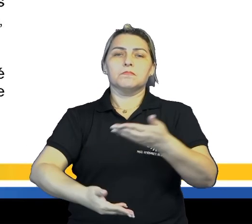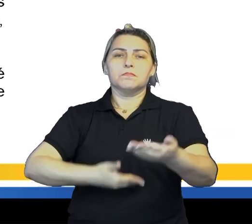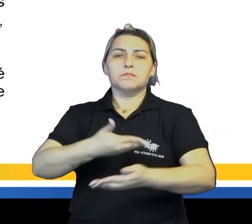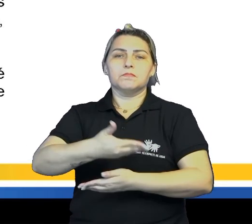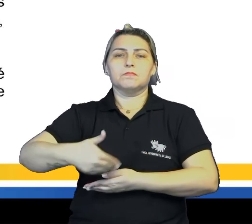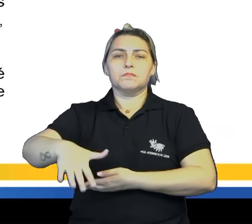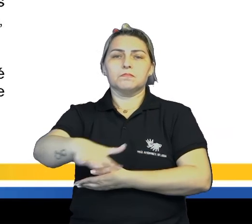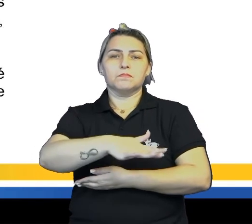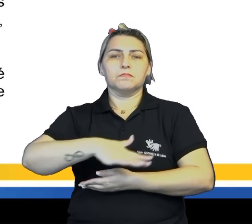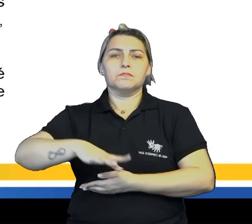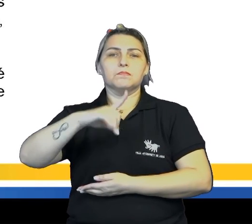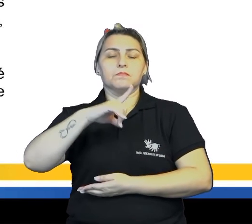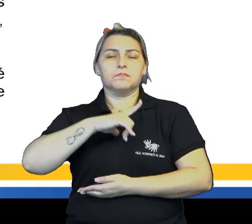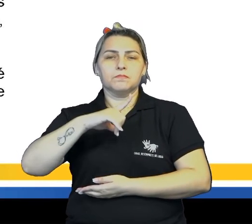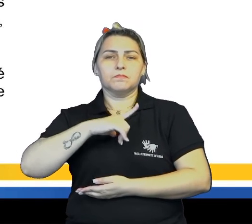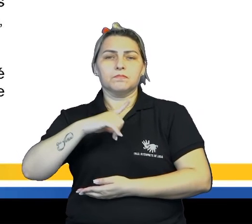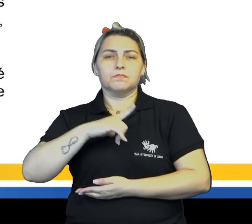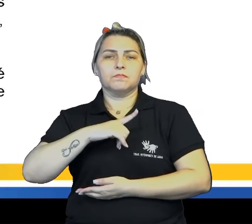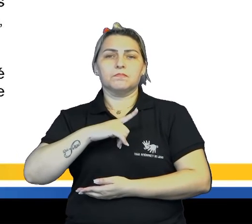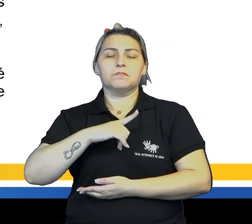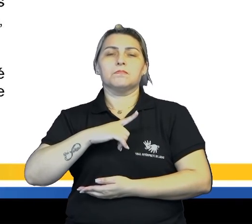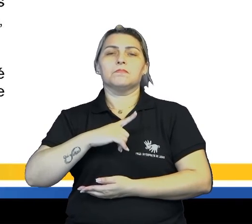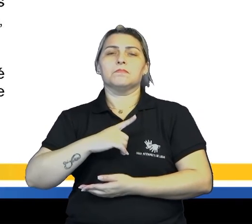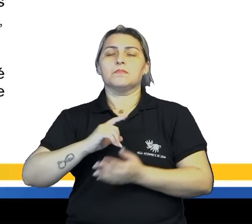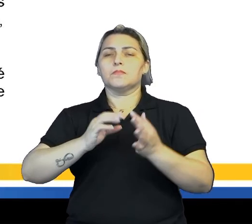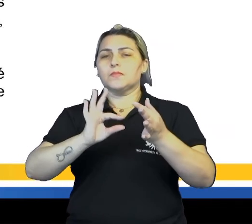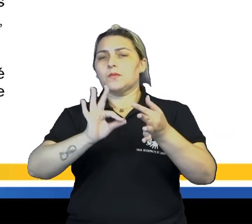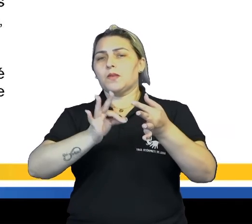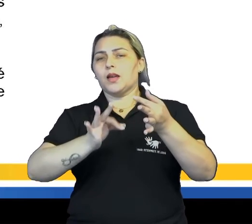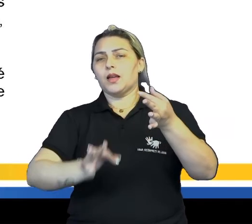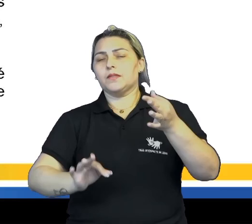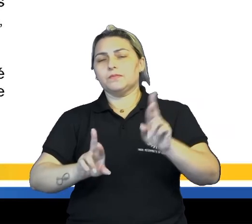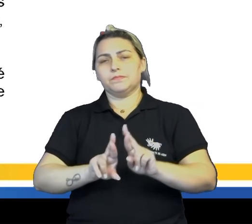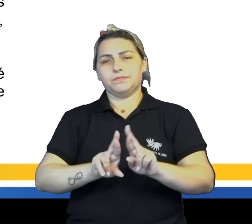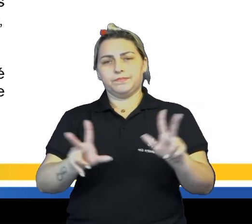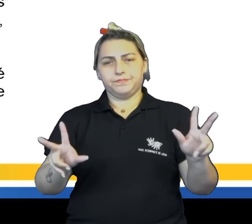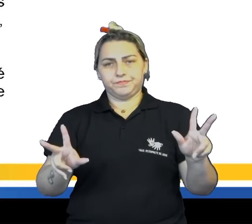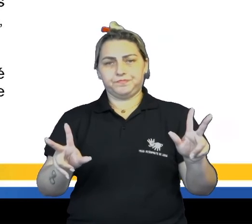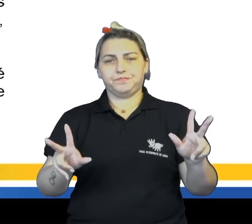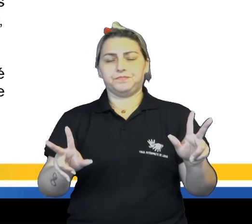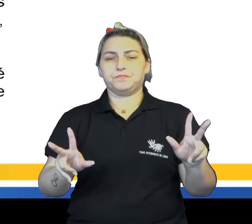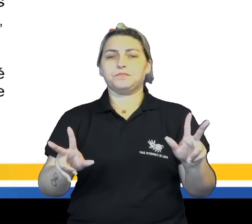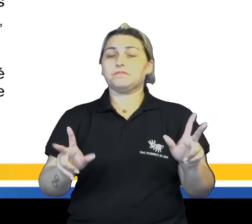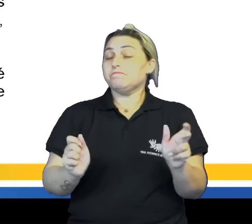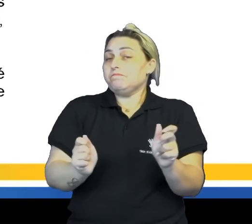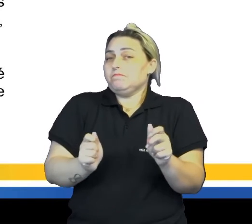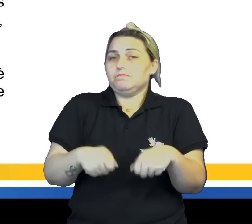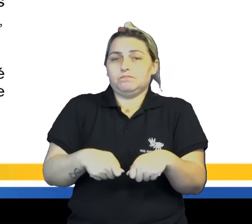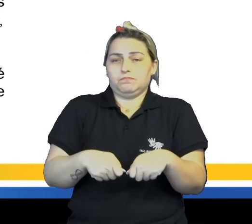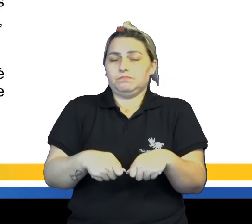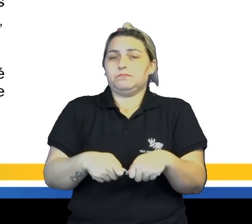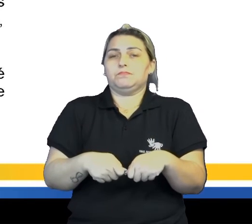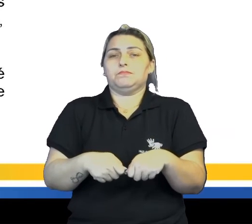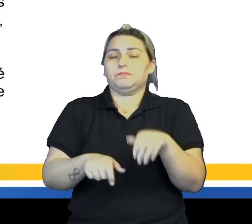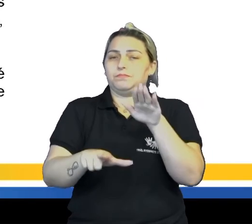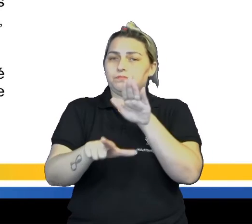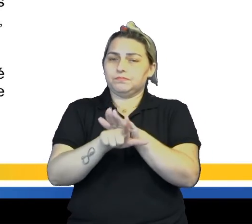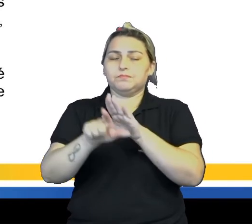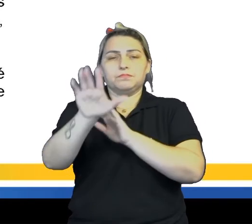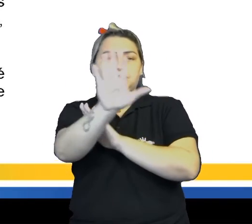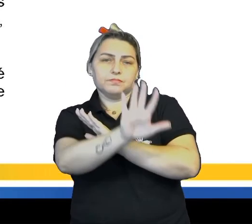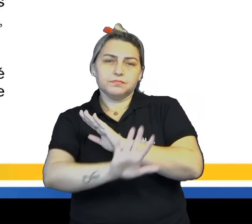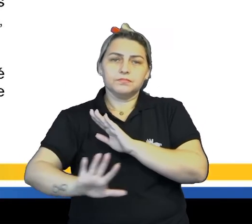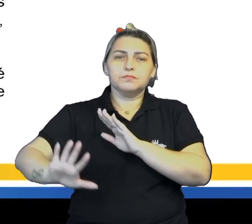relações sociais possuem infinitas variações, não sendo possível traçar leis